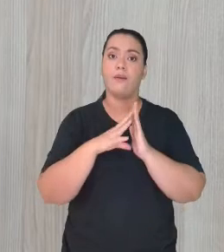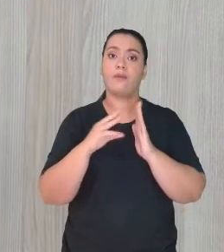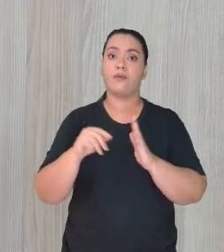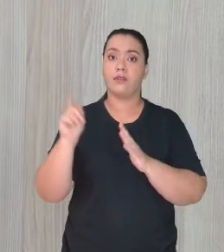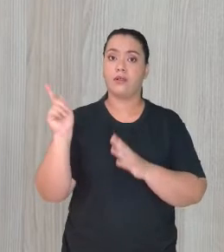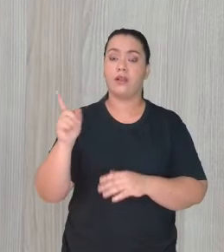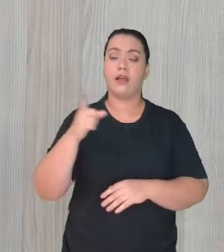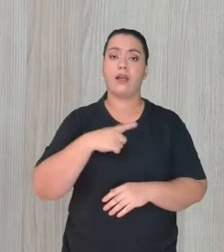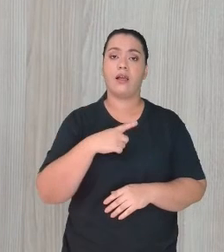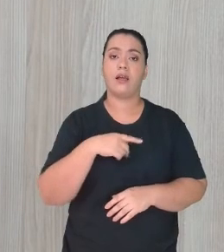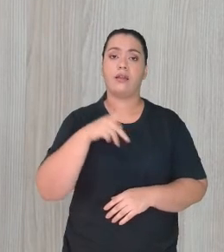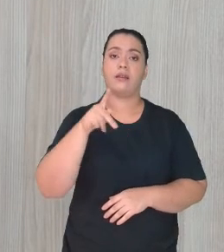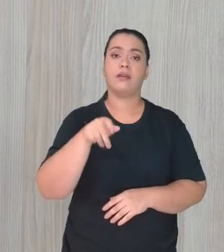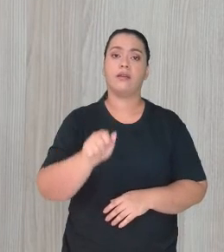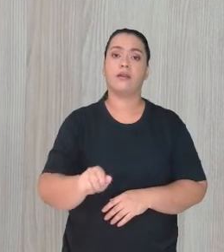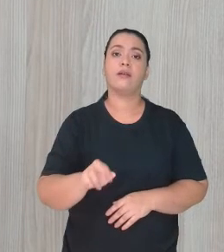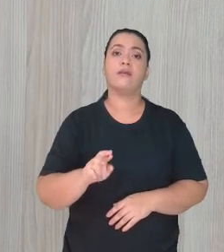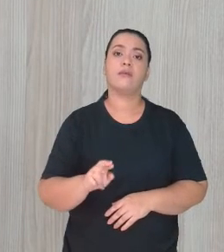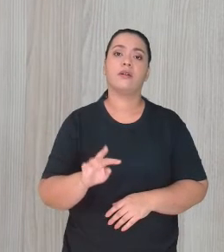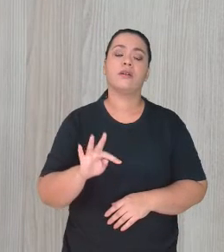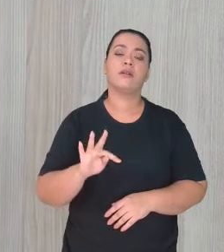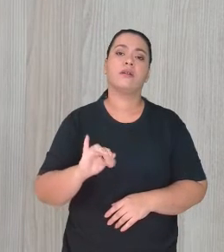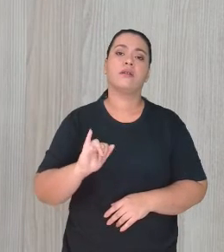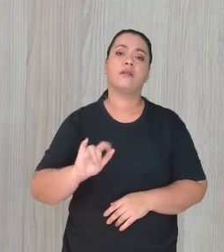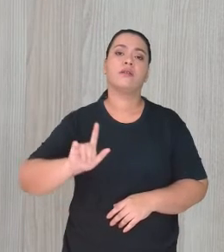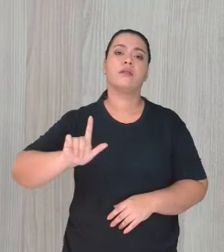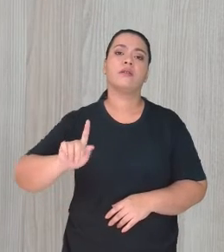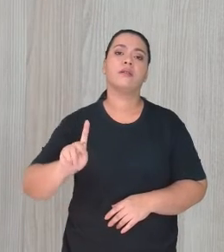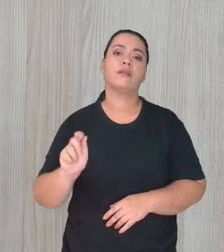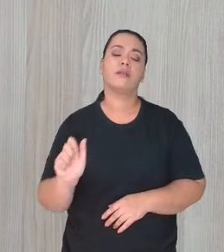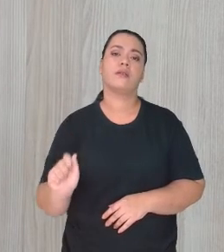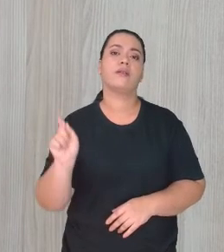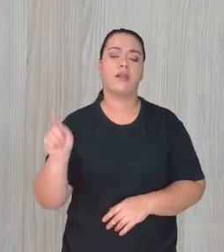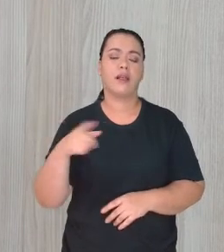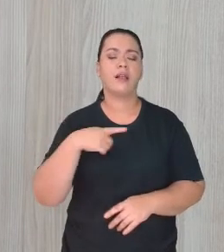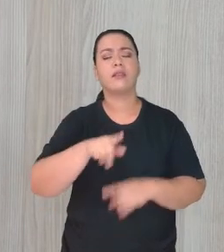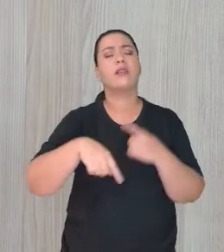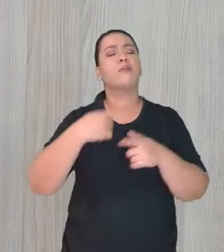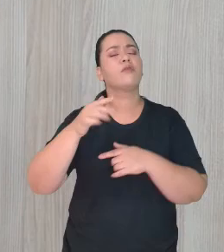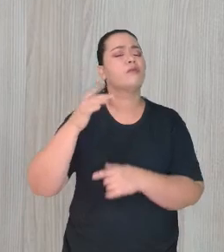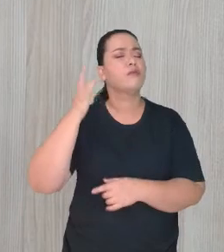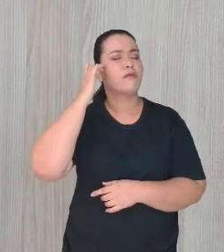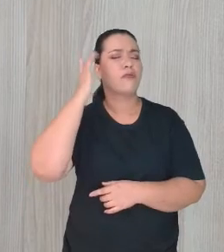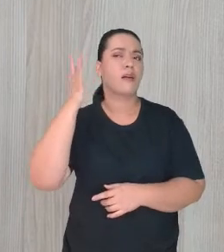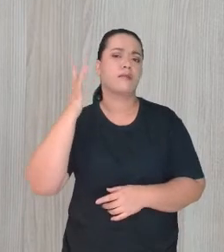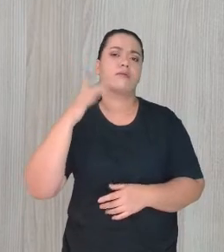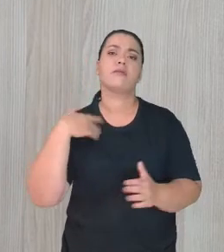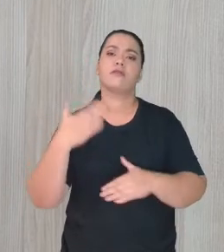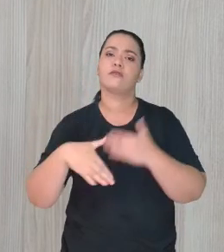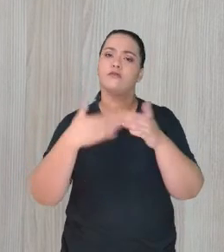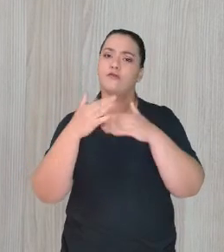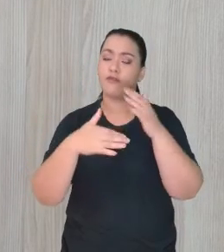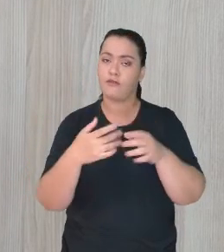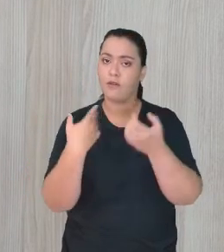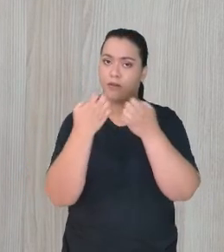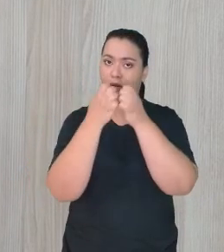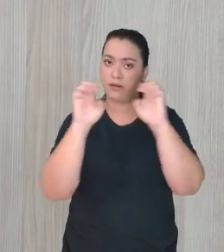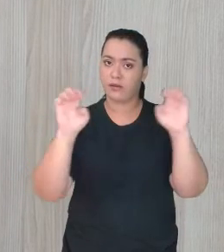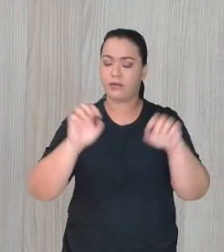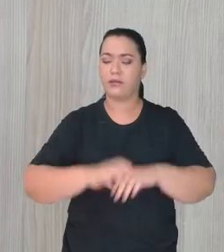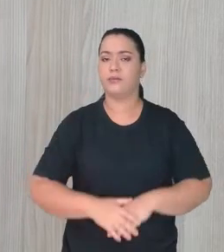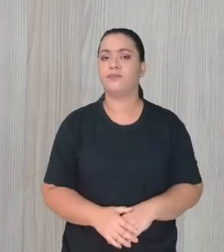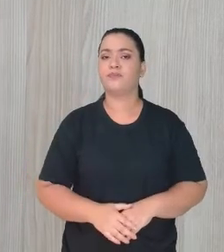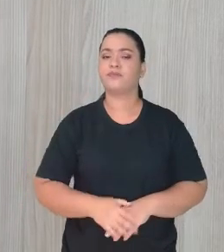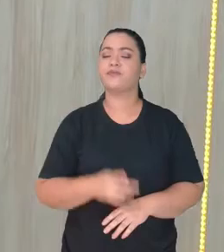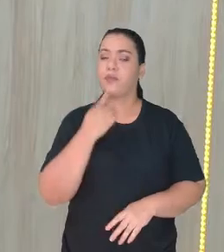colocando, para que lá na frente você já tenha facilidade de desenvolver outros conteúdos, como a equação do 1º grau, não é isso, Pedro? Essa